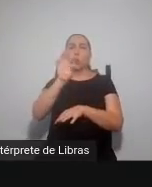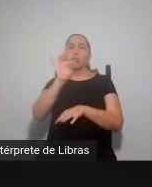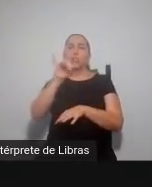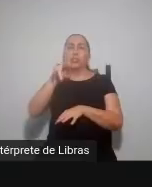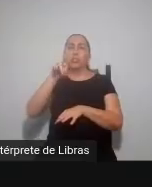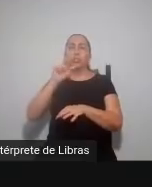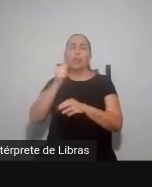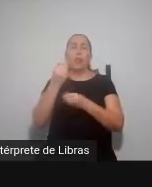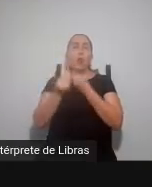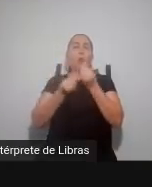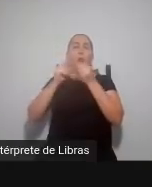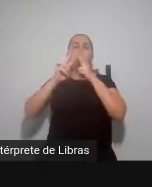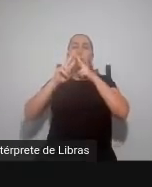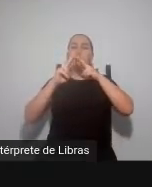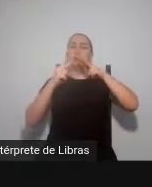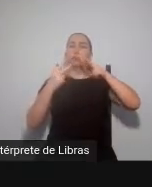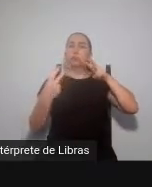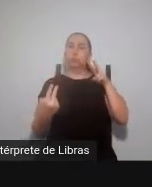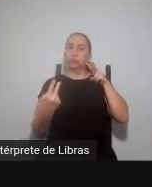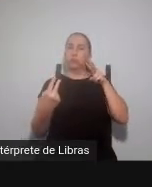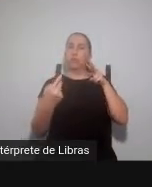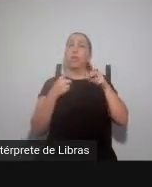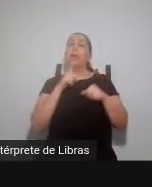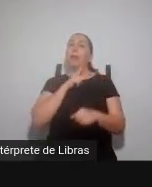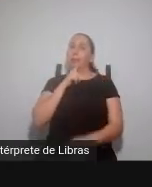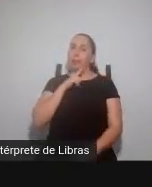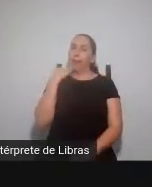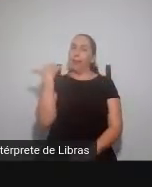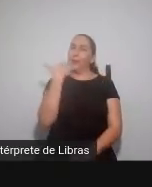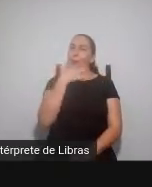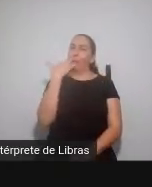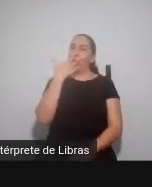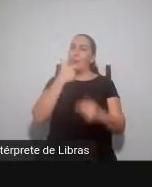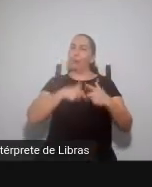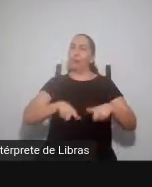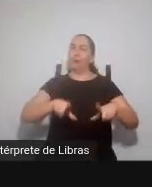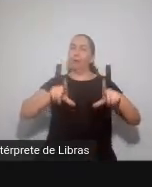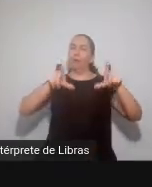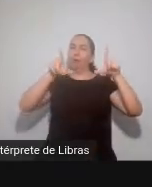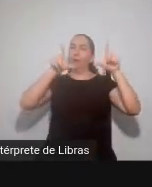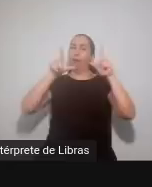remoto, nós mandamos essa rotina coloridinha, que tem desenhos,